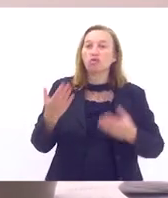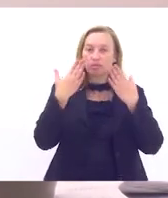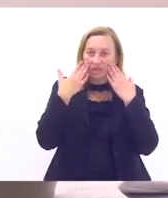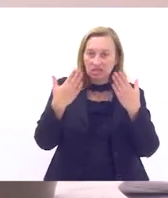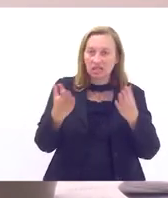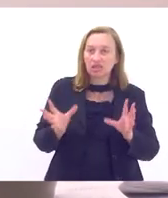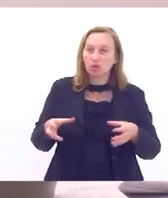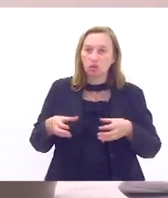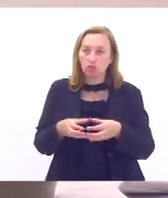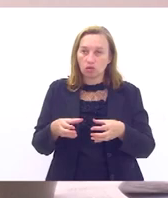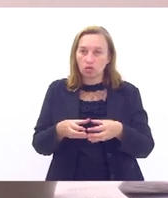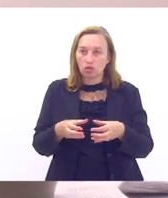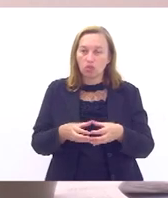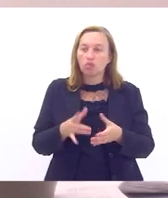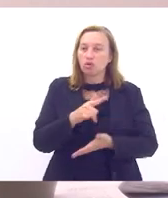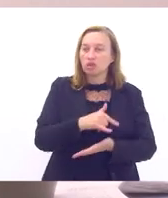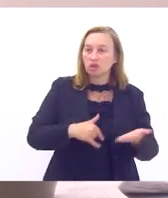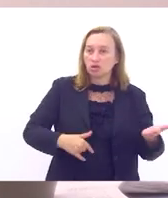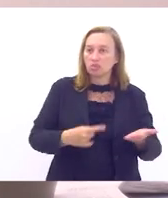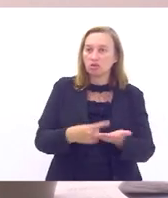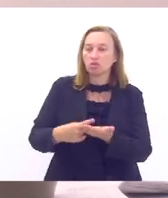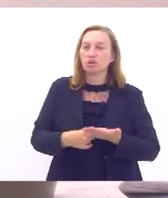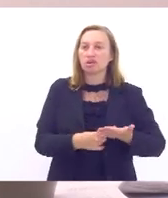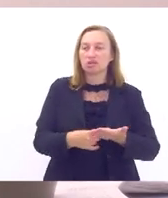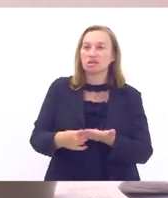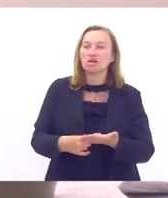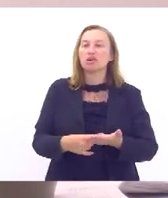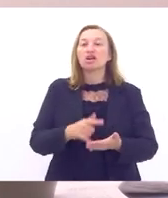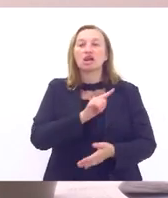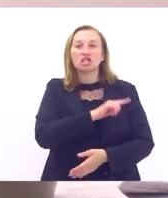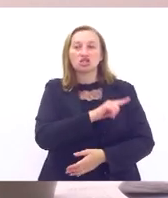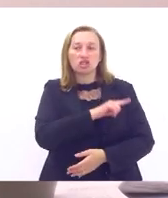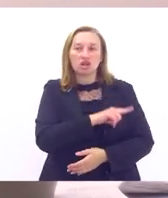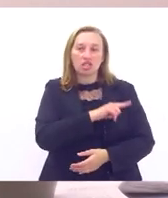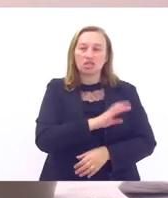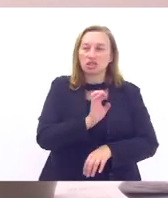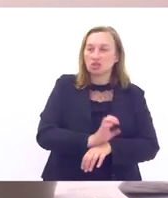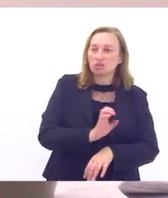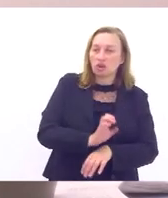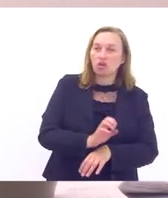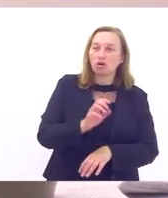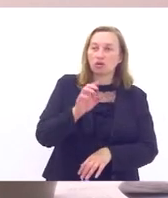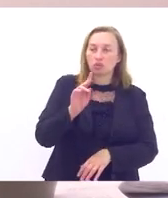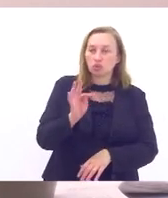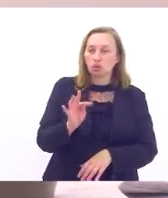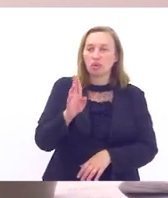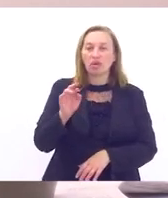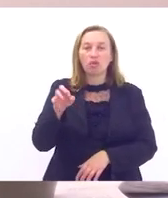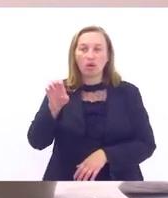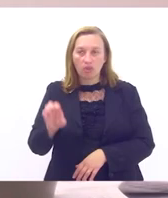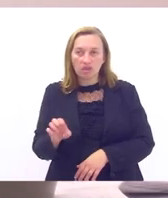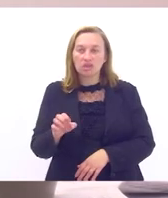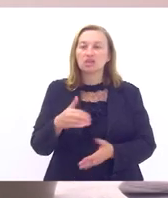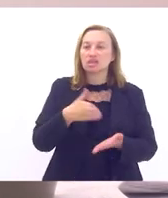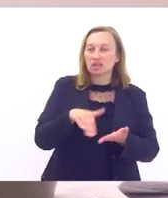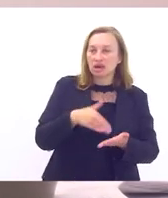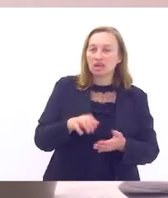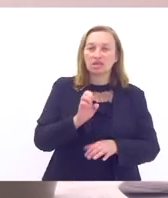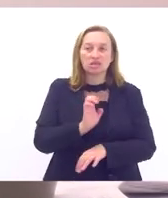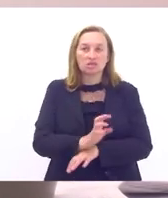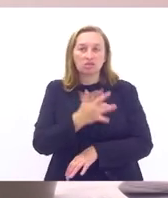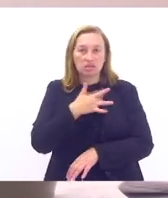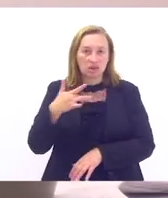equipe do termo de cooperação, à gerência estadual de tuberculose da SES. A Secretaria Municipal de Saúde estava lá com a